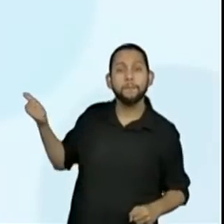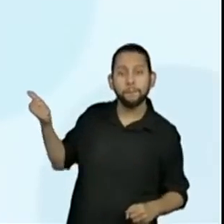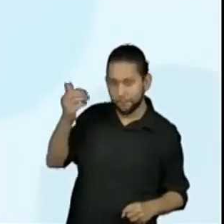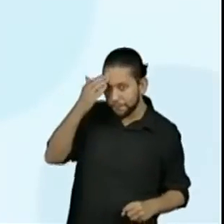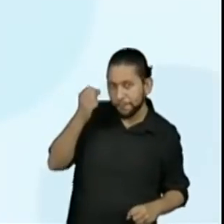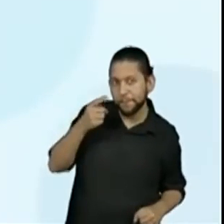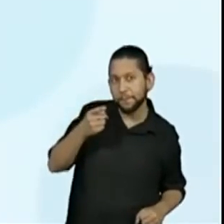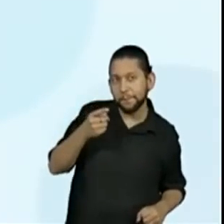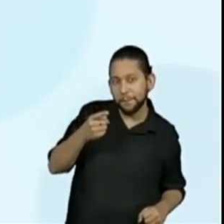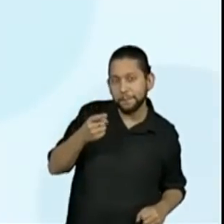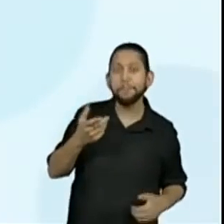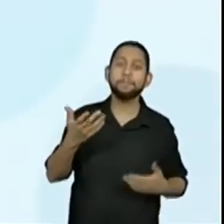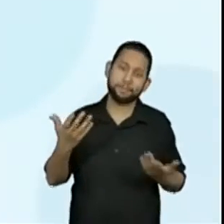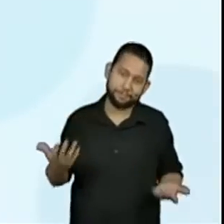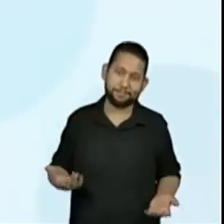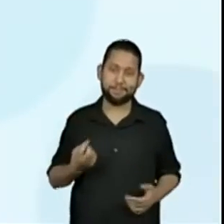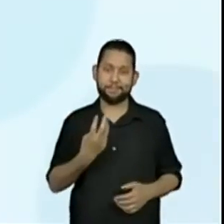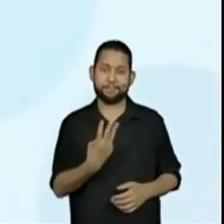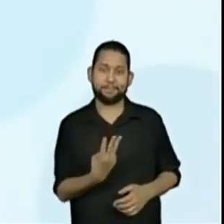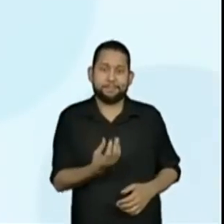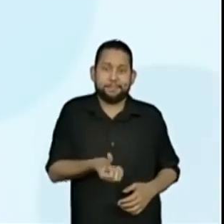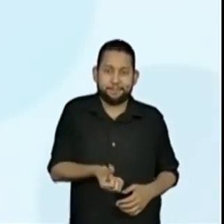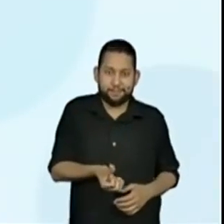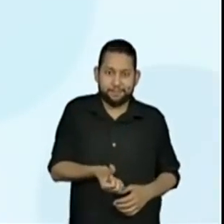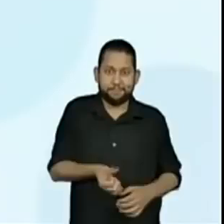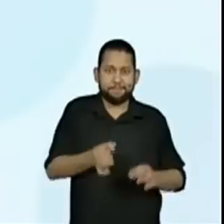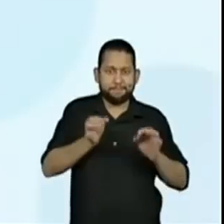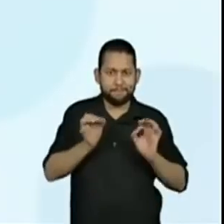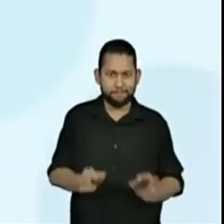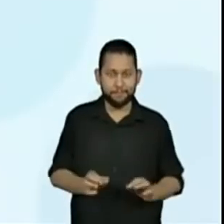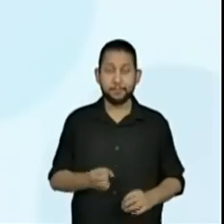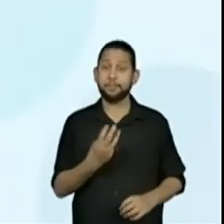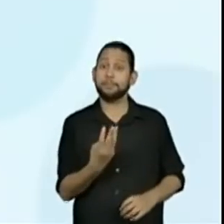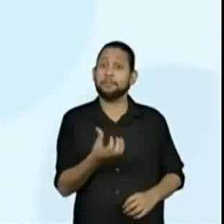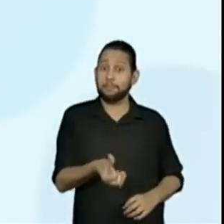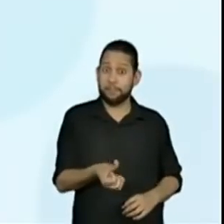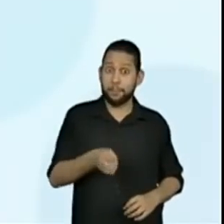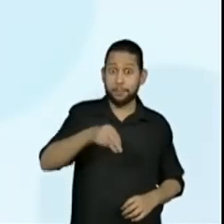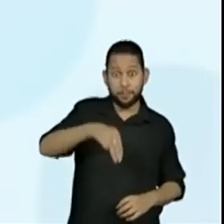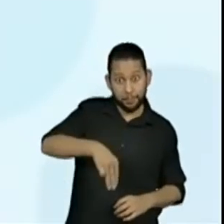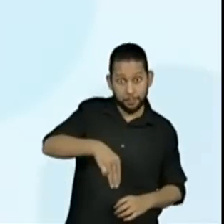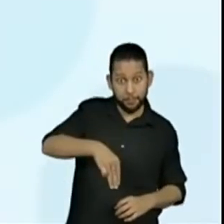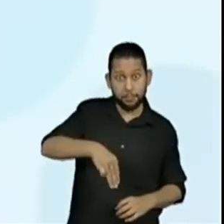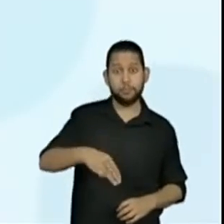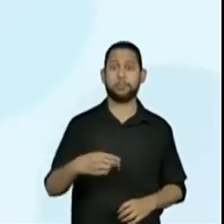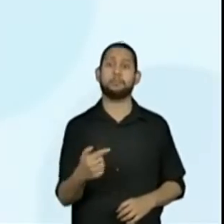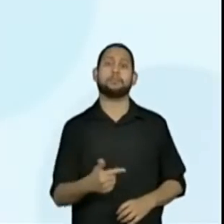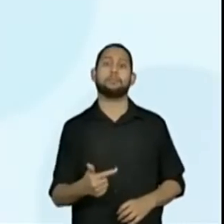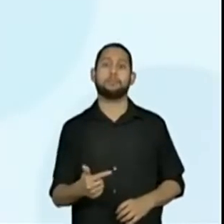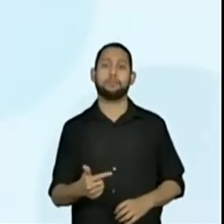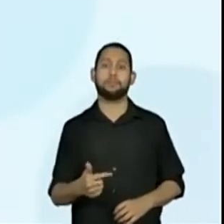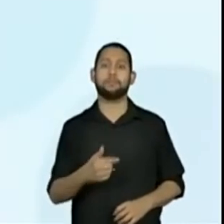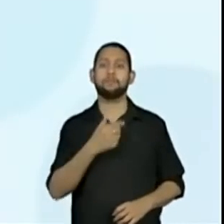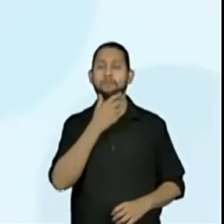que 36 M Ok 36 M